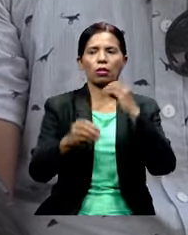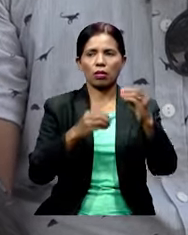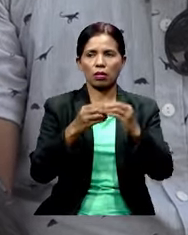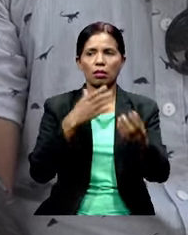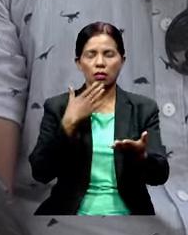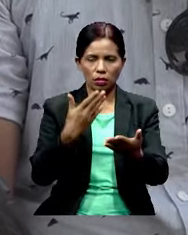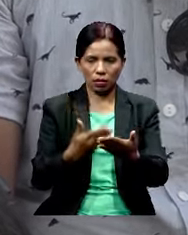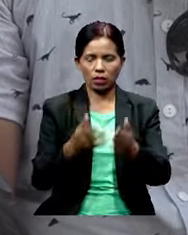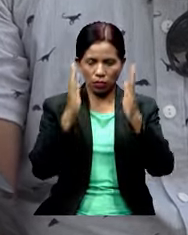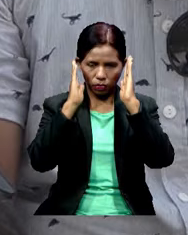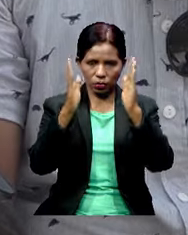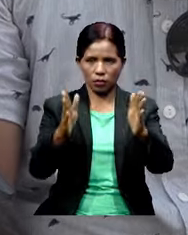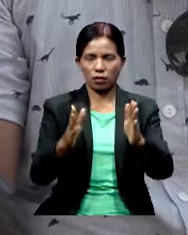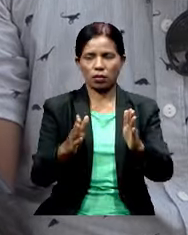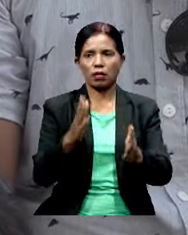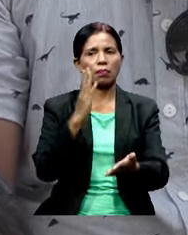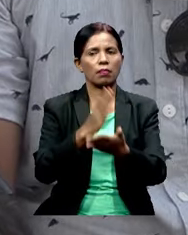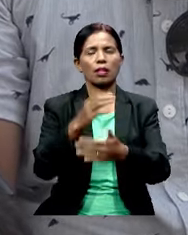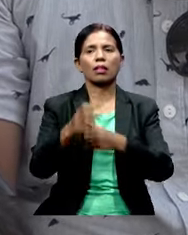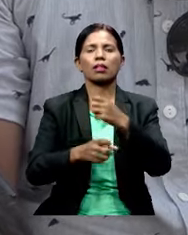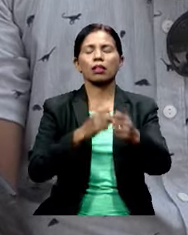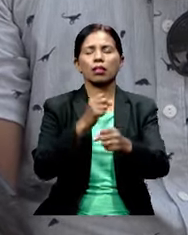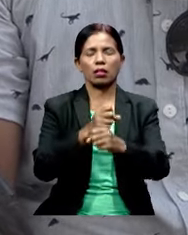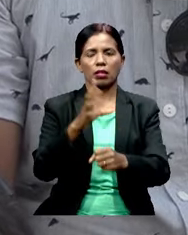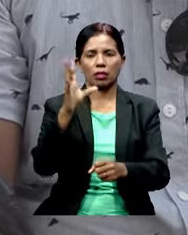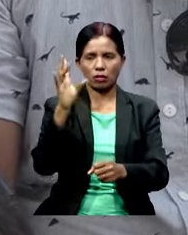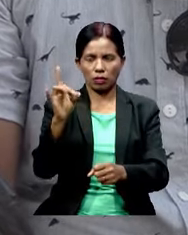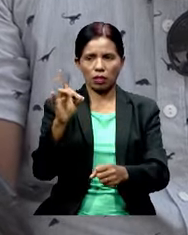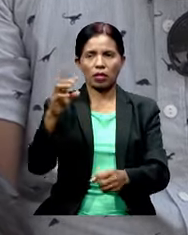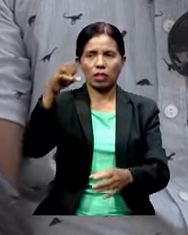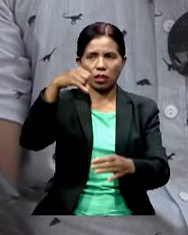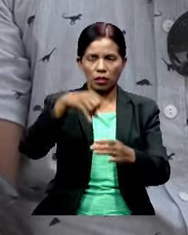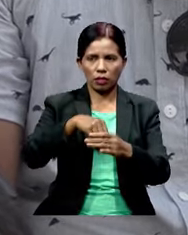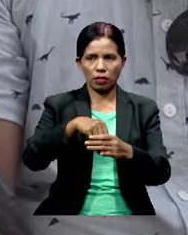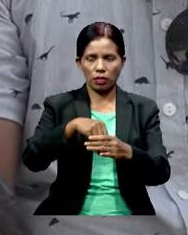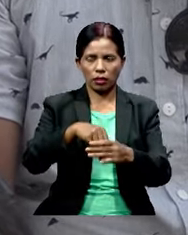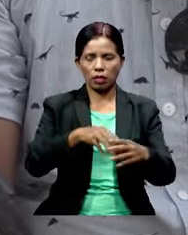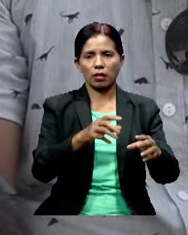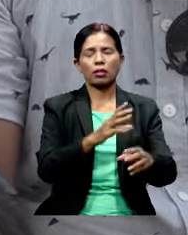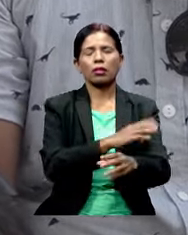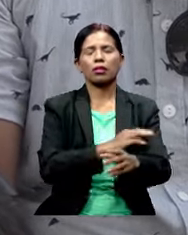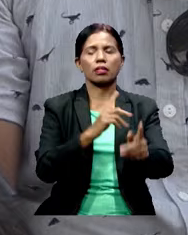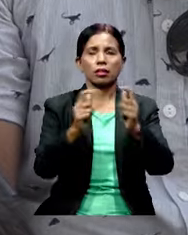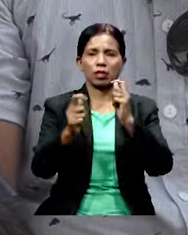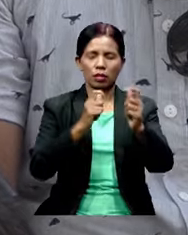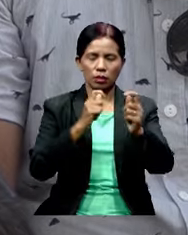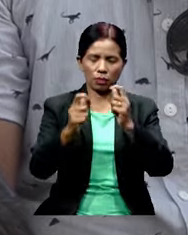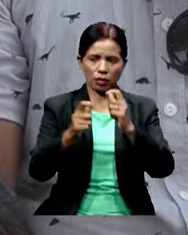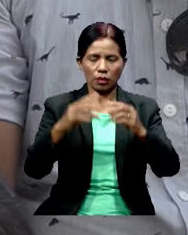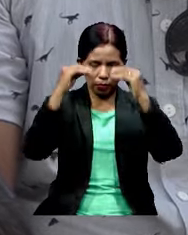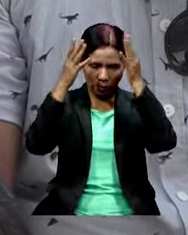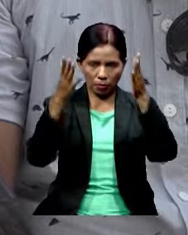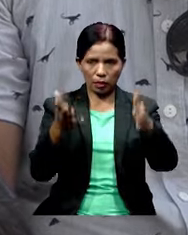na escalão nebe maka parado tina walu nialara incluindo transporte ba professores ira tanto